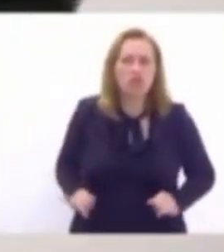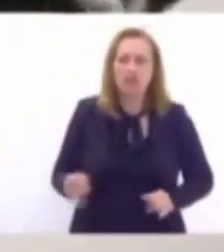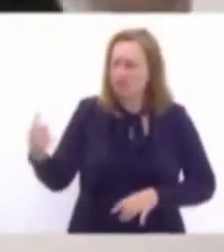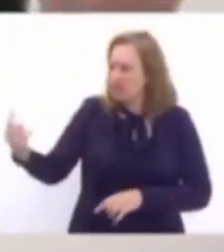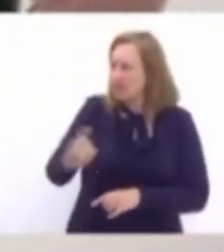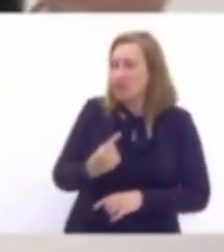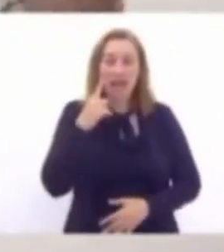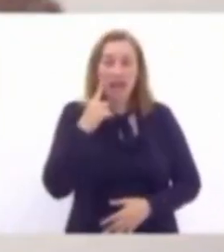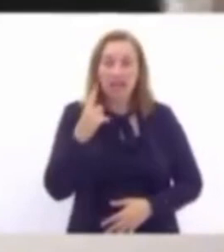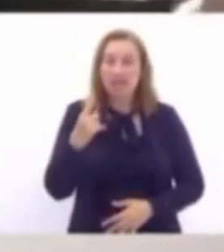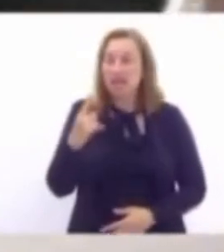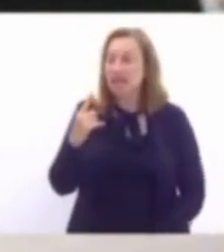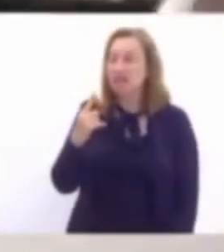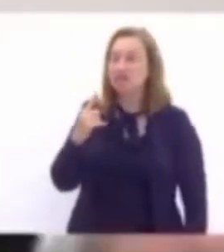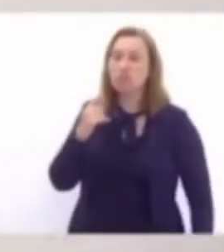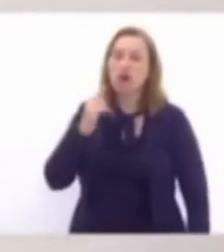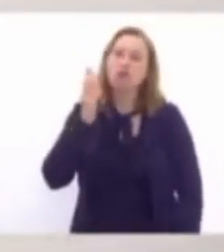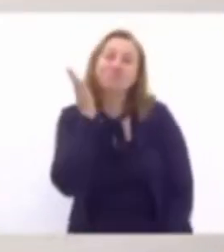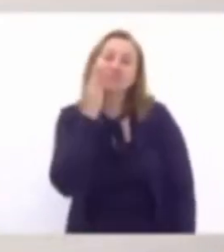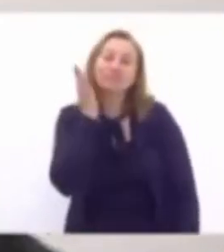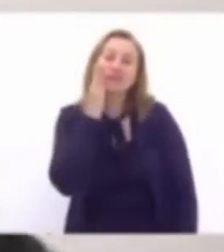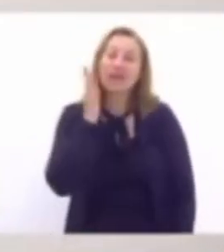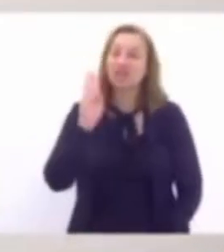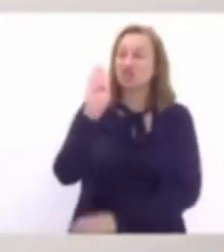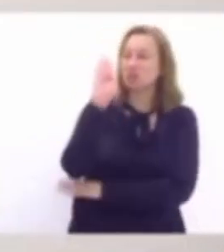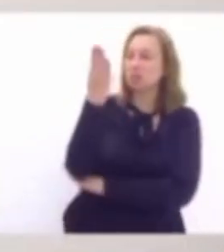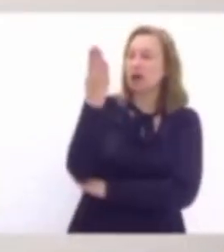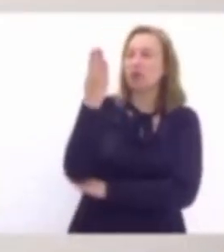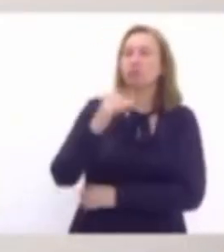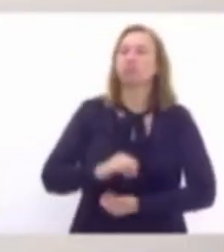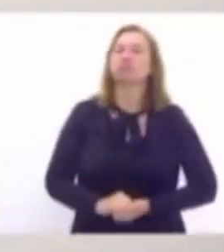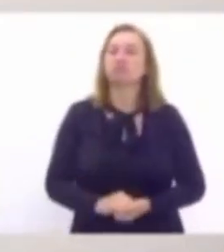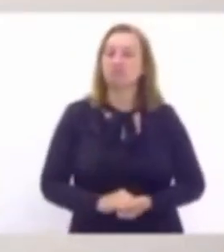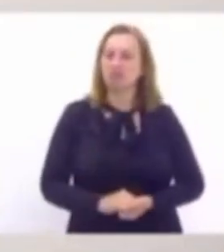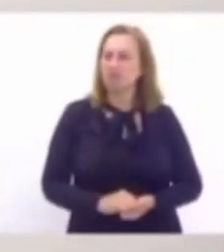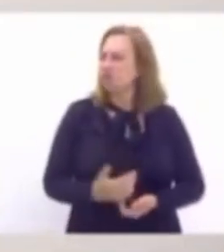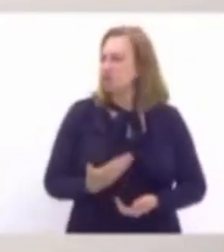com essas caras cínicas tentando enganar a gente, porra. Não aguento mais isso. Não dá. Não.